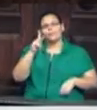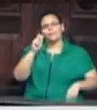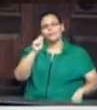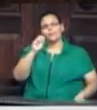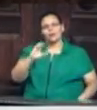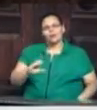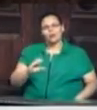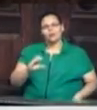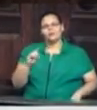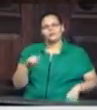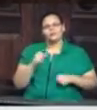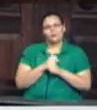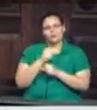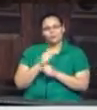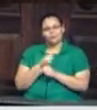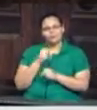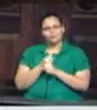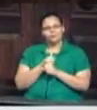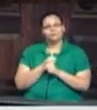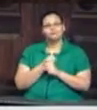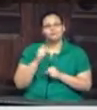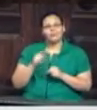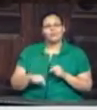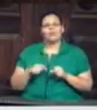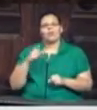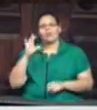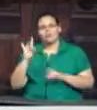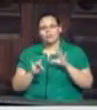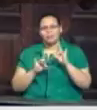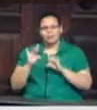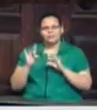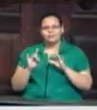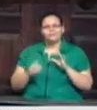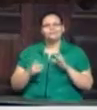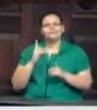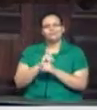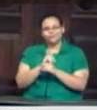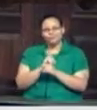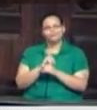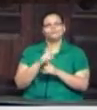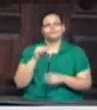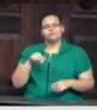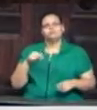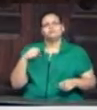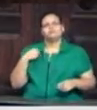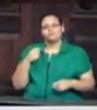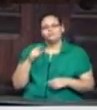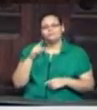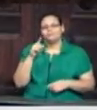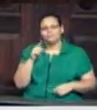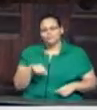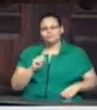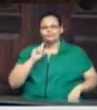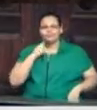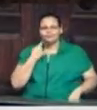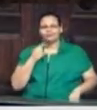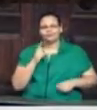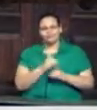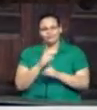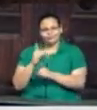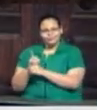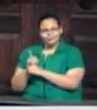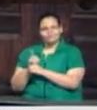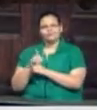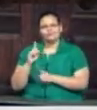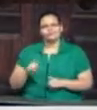aparecendo no mar de lama das delações premiadas, envolvendo o governador Sérgio Cabral,